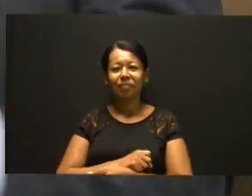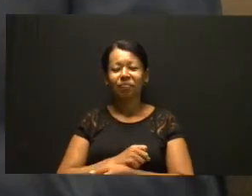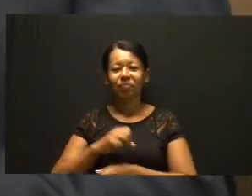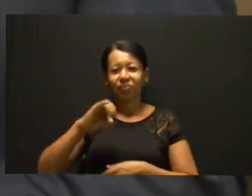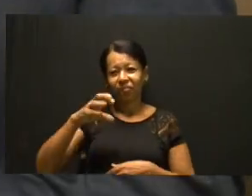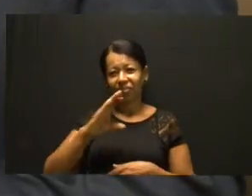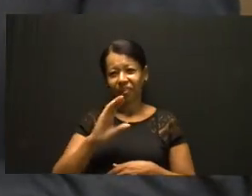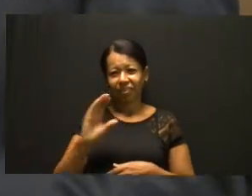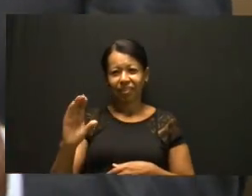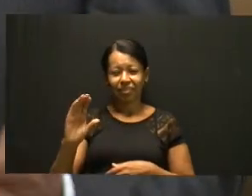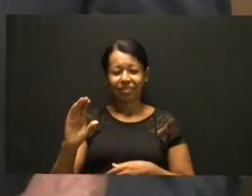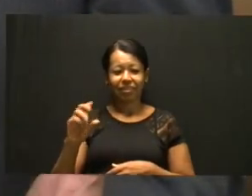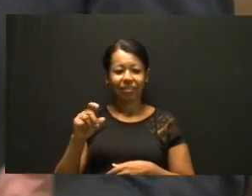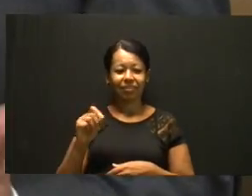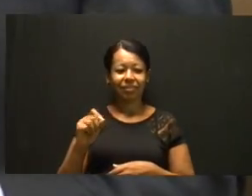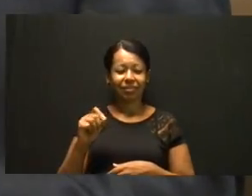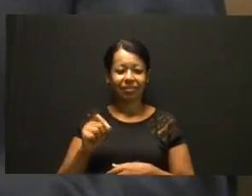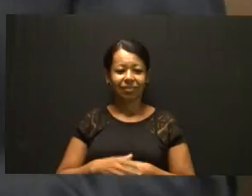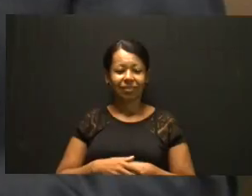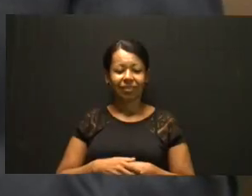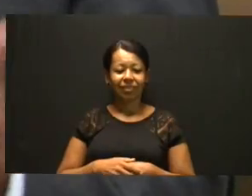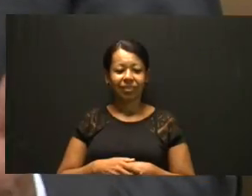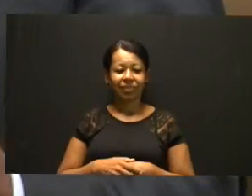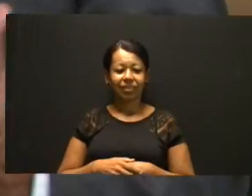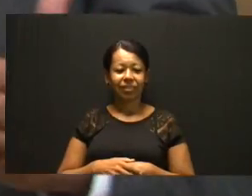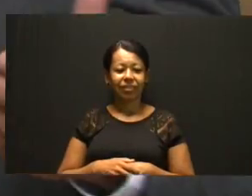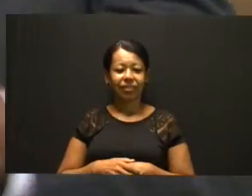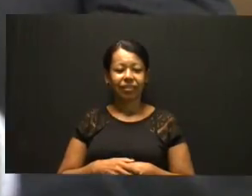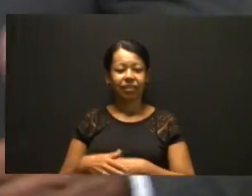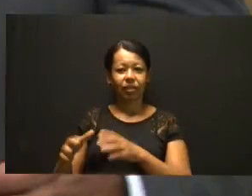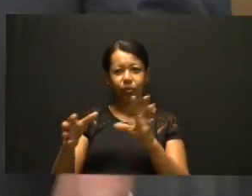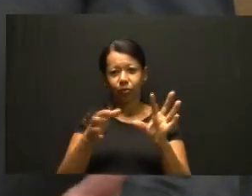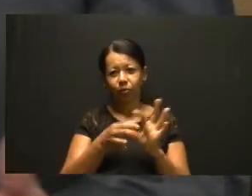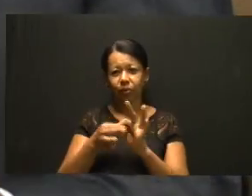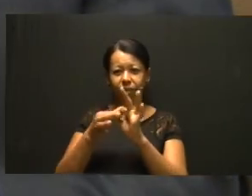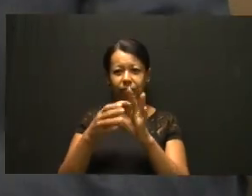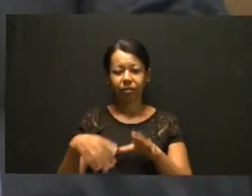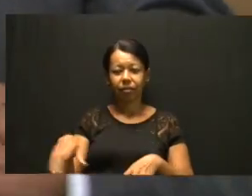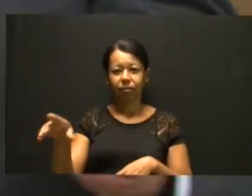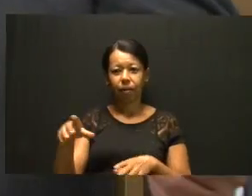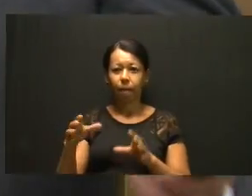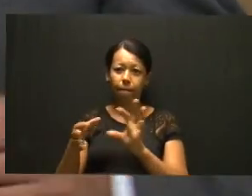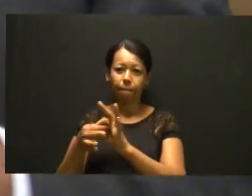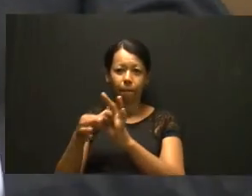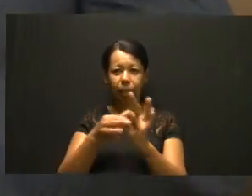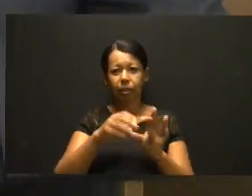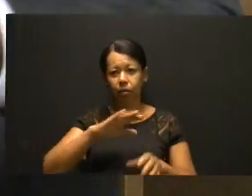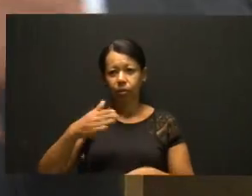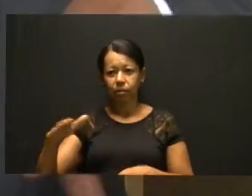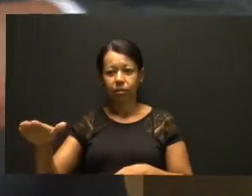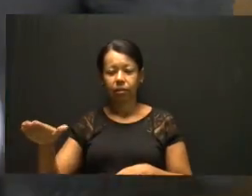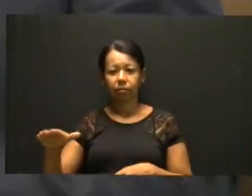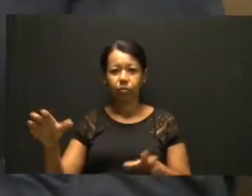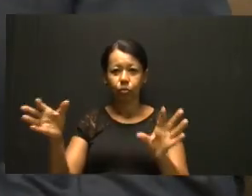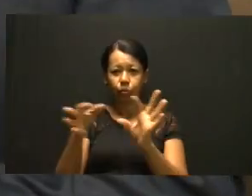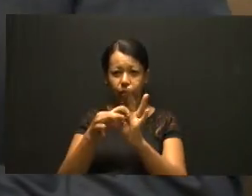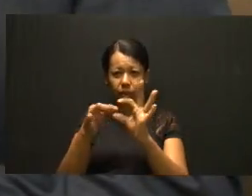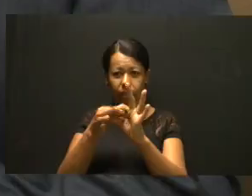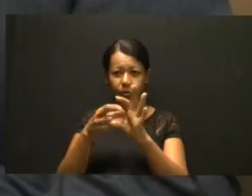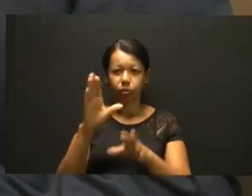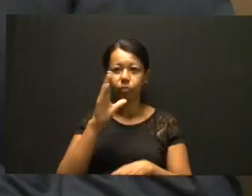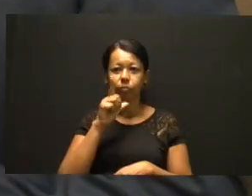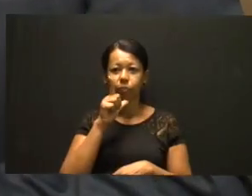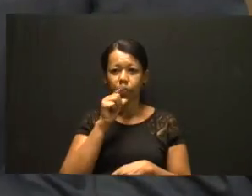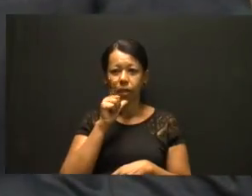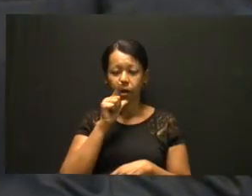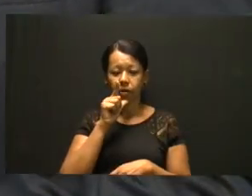toda a bacia, porque estamos todos ligados por águas. Cubatão, Santos, a gente só tem a divisa do Rio